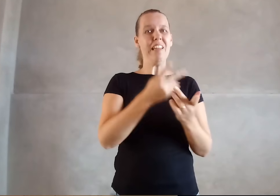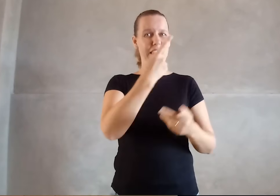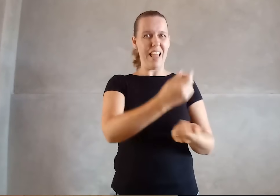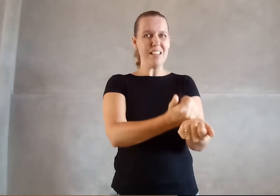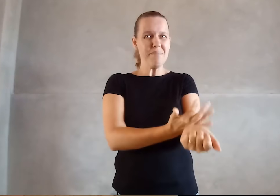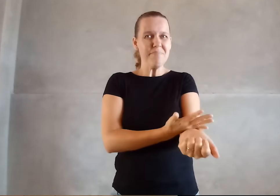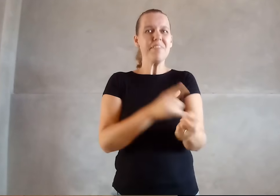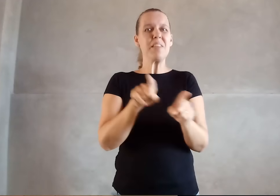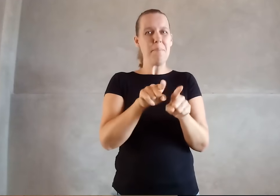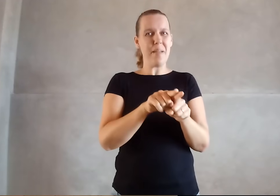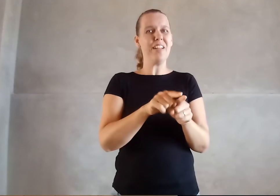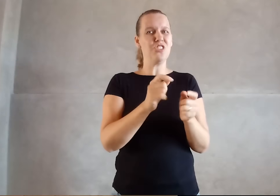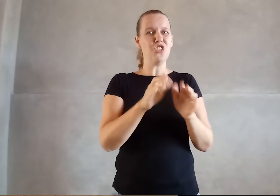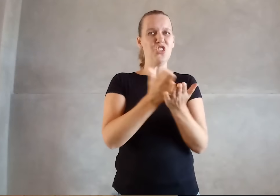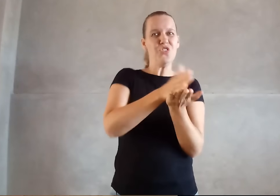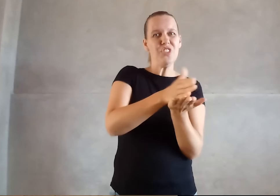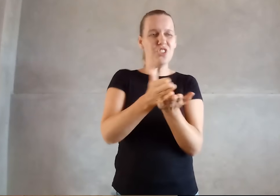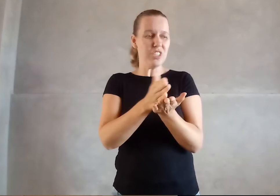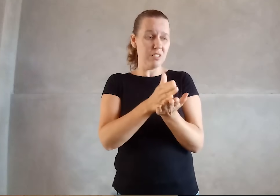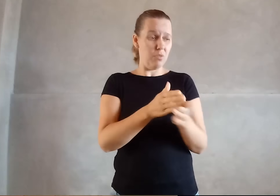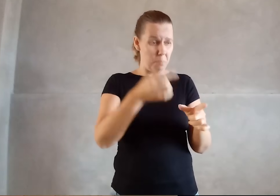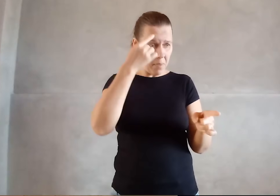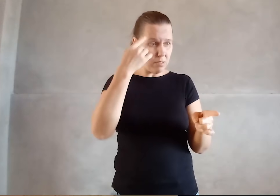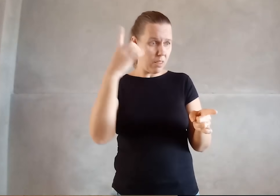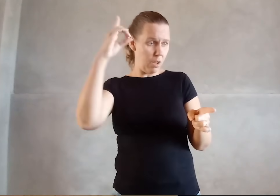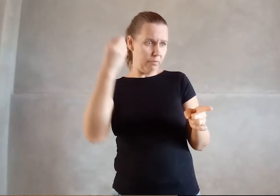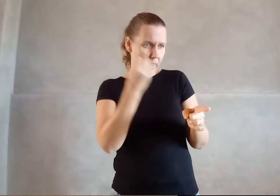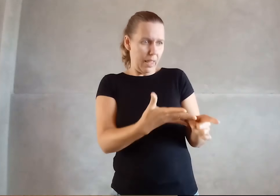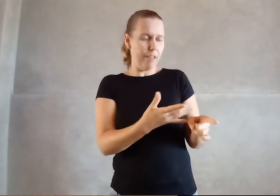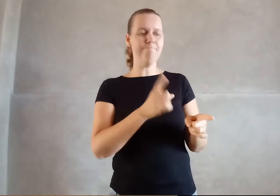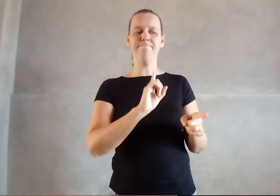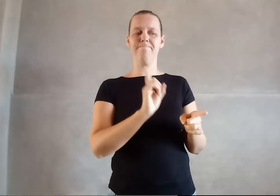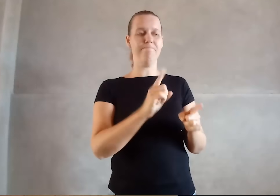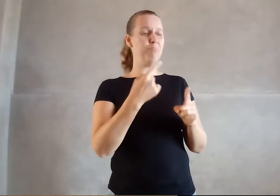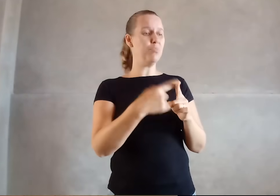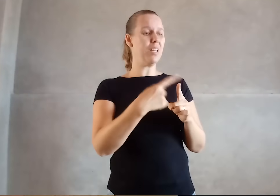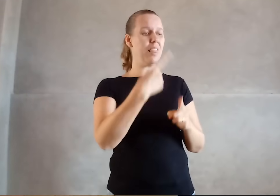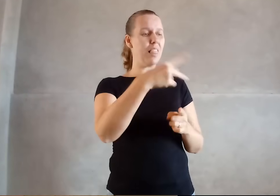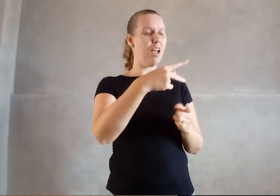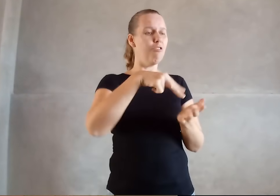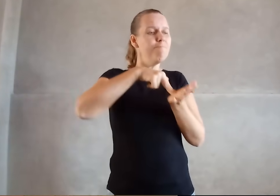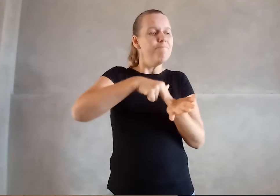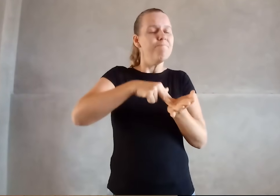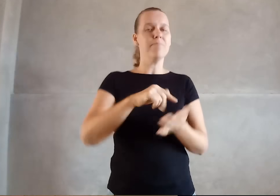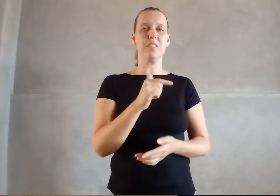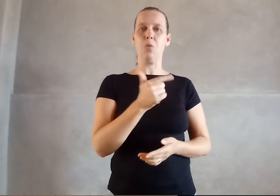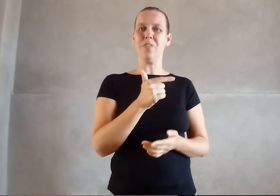alguma, porque tem mente dividida e é instável em todos os seus caminhos. O que ele está dizendo é que quem pede a